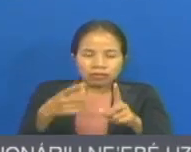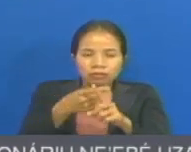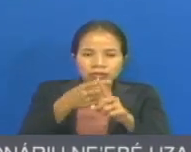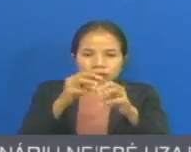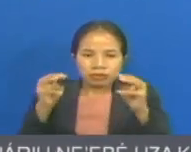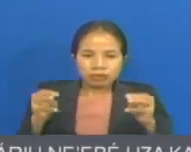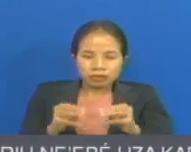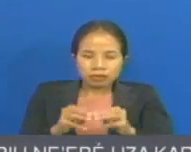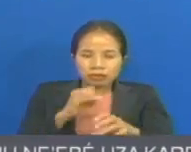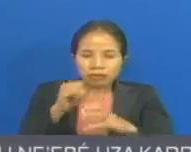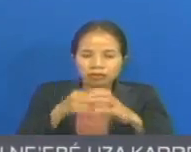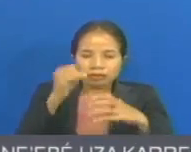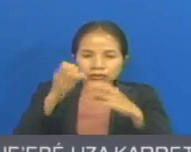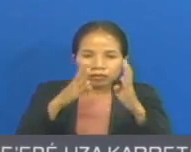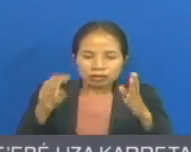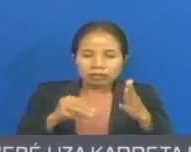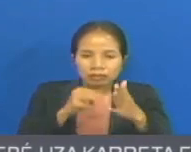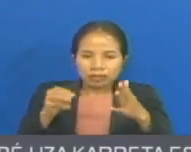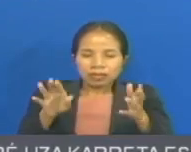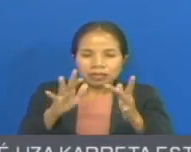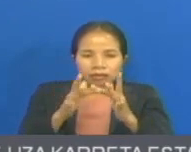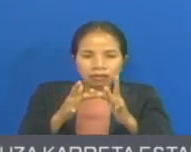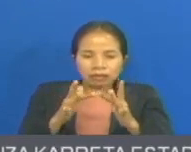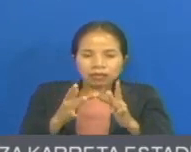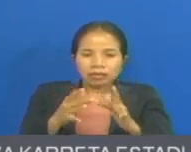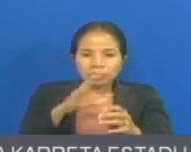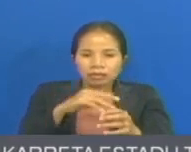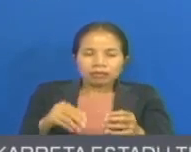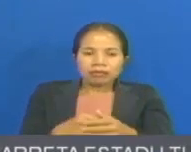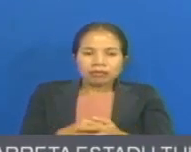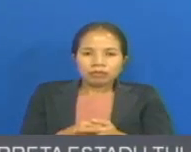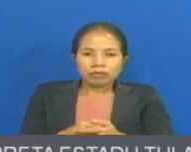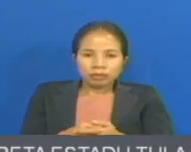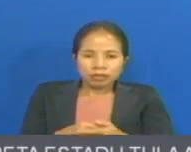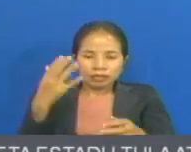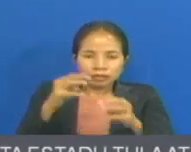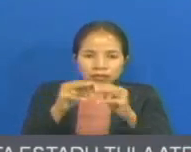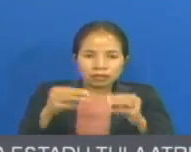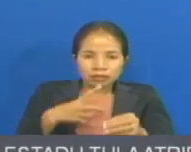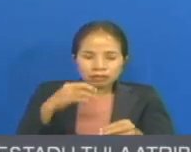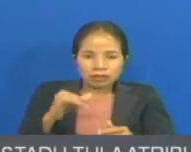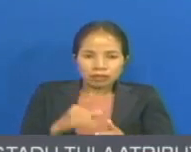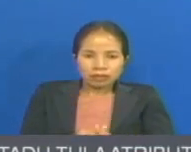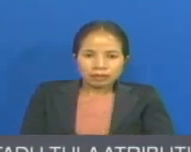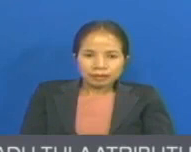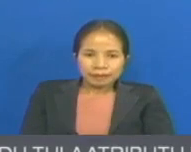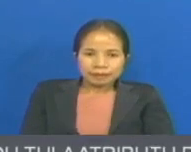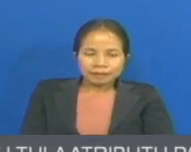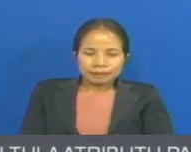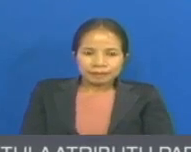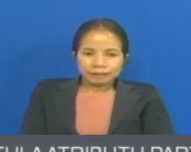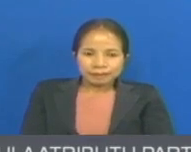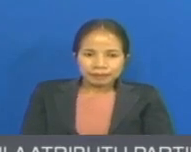município, inclui jornalista média online eletrônica no imprimisire e a município dili. Aliança Nunes,